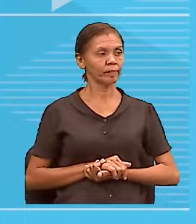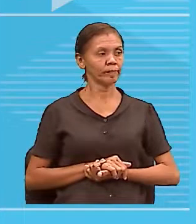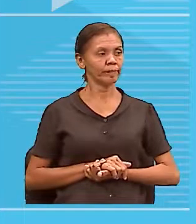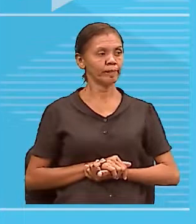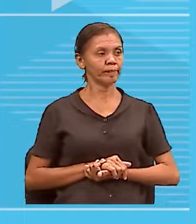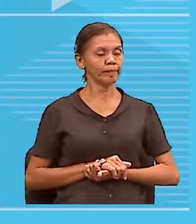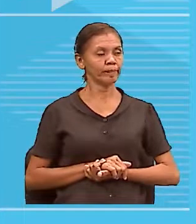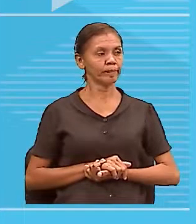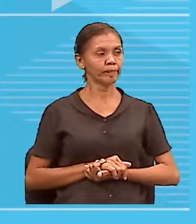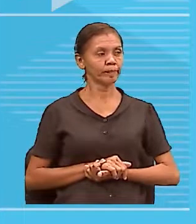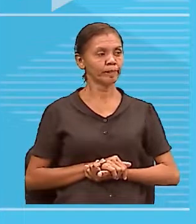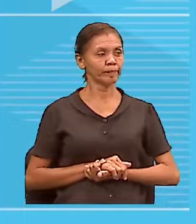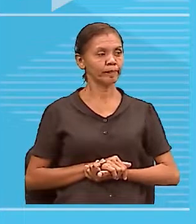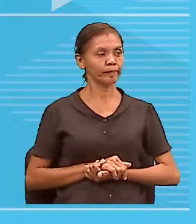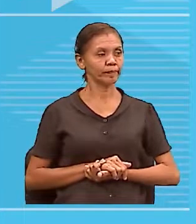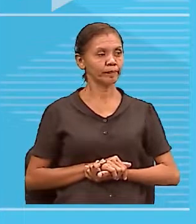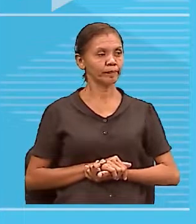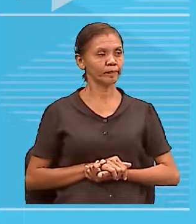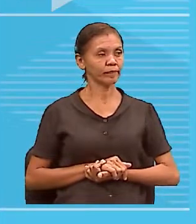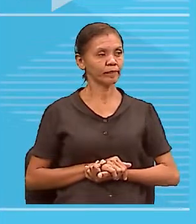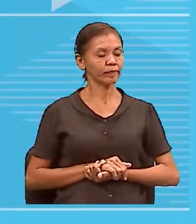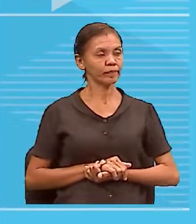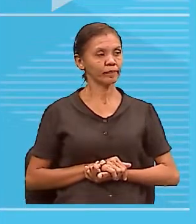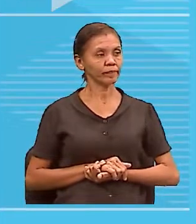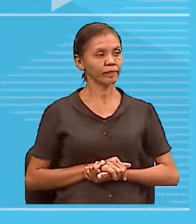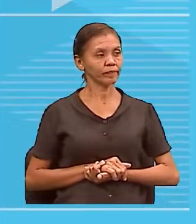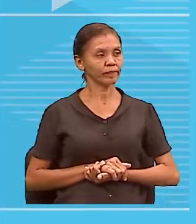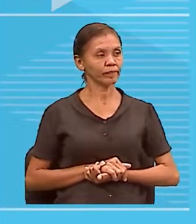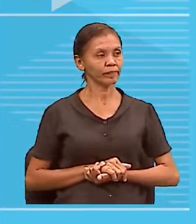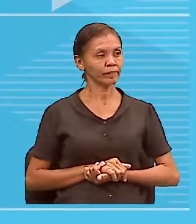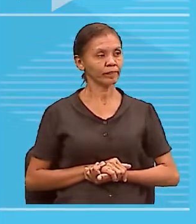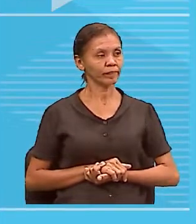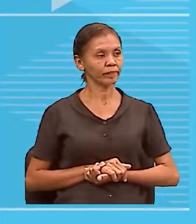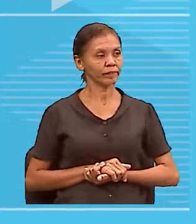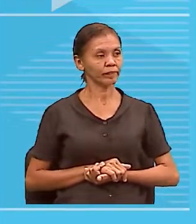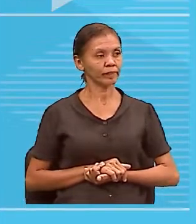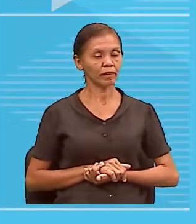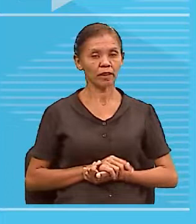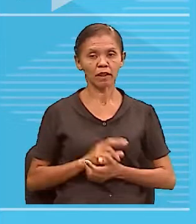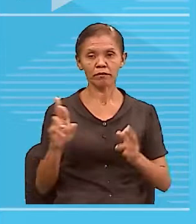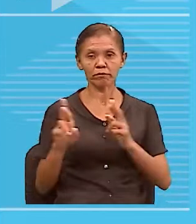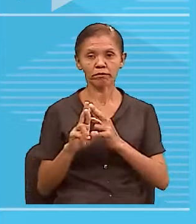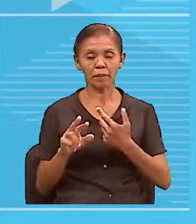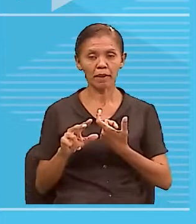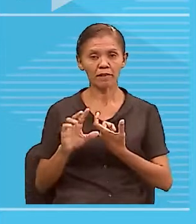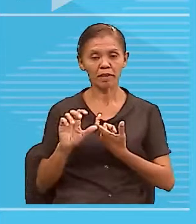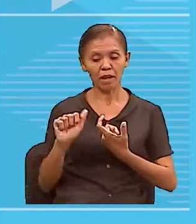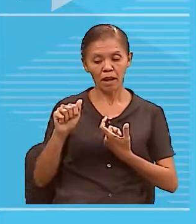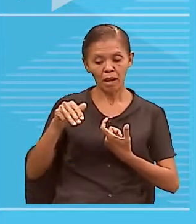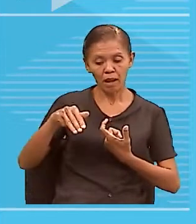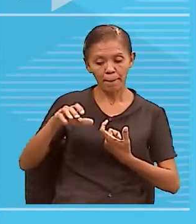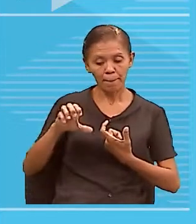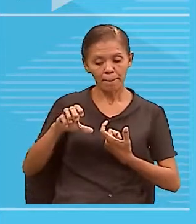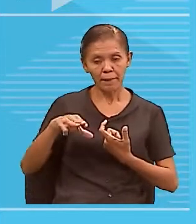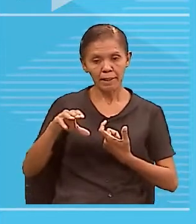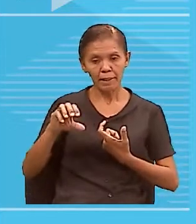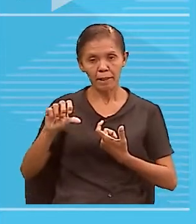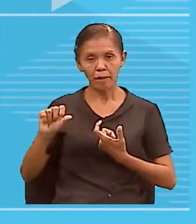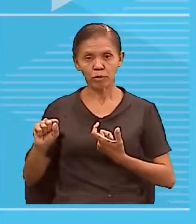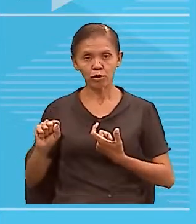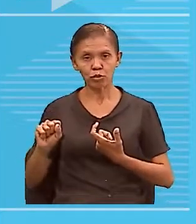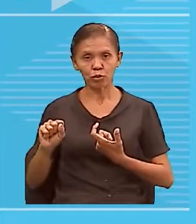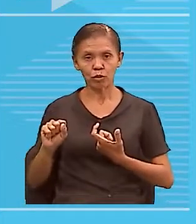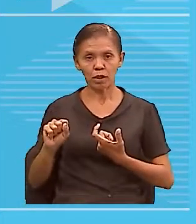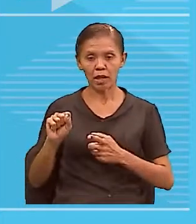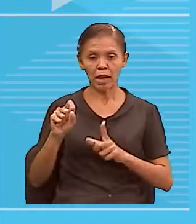Esse é o seguinte no caso de amemos eu vou tirar esse s e juntar o pronome a gente